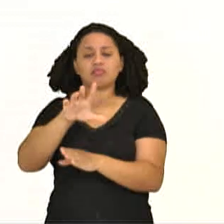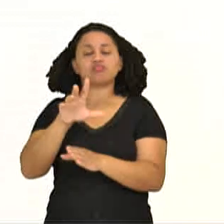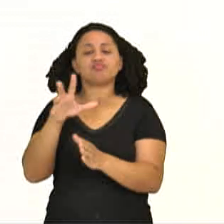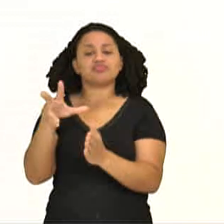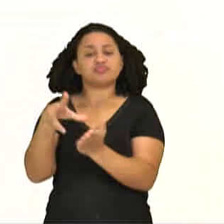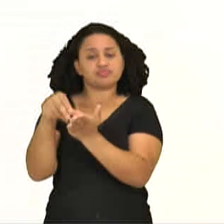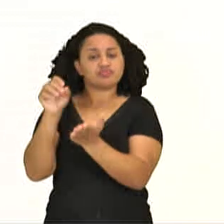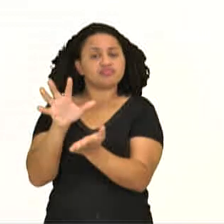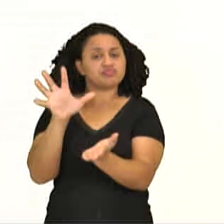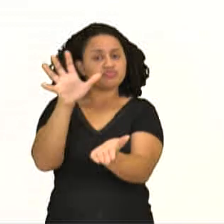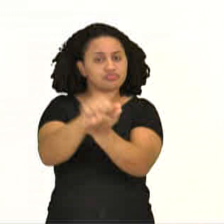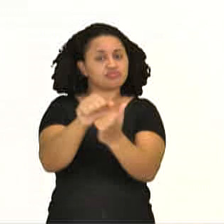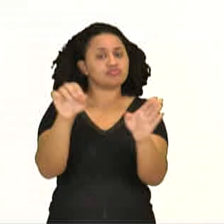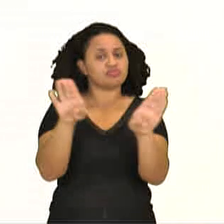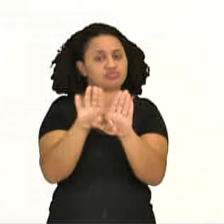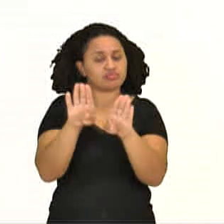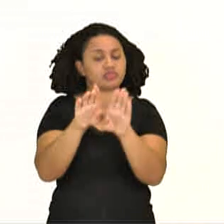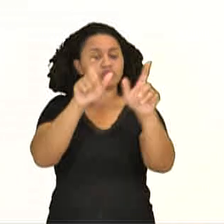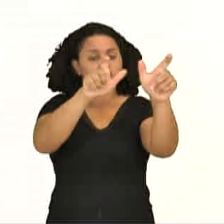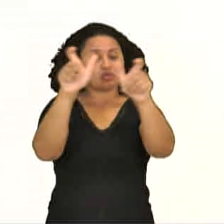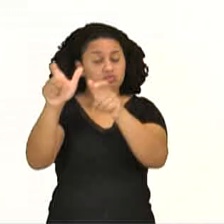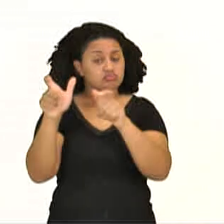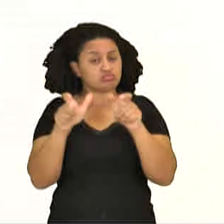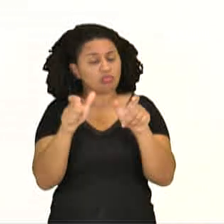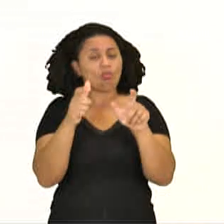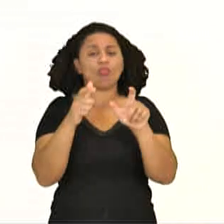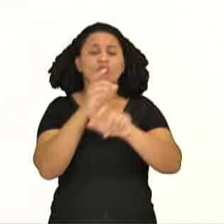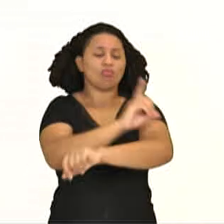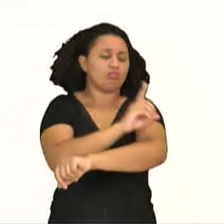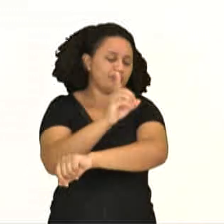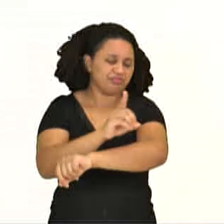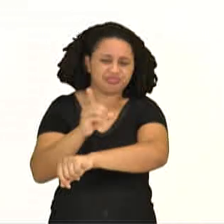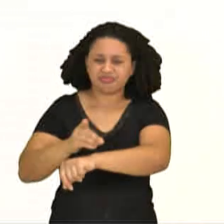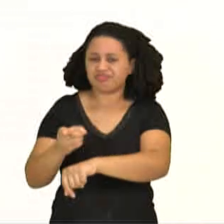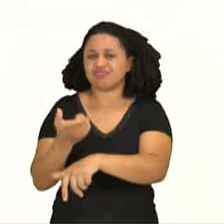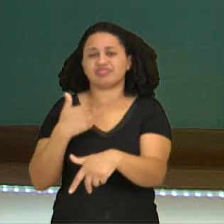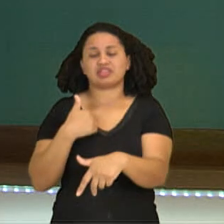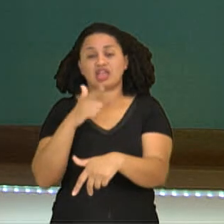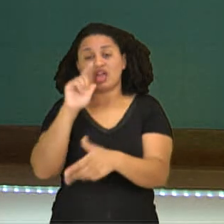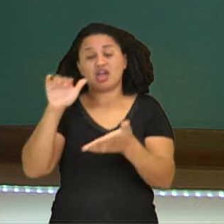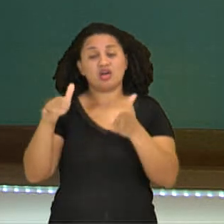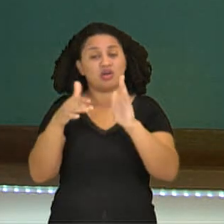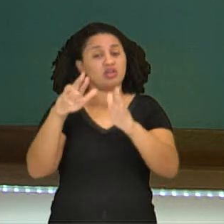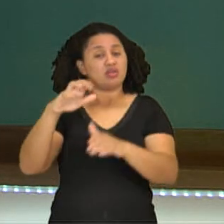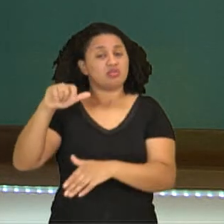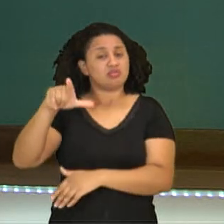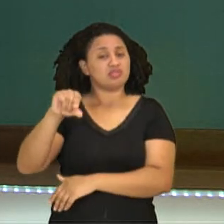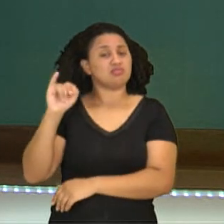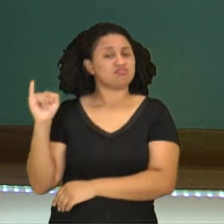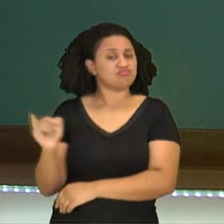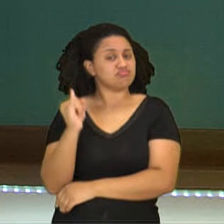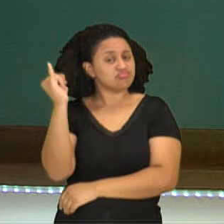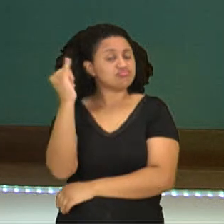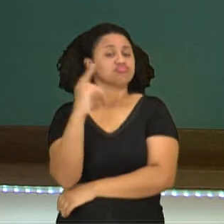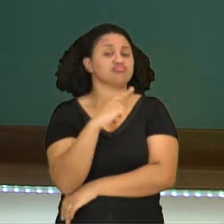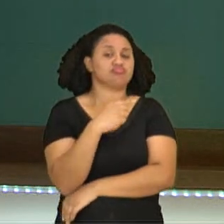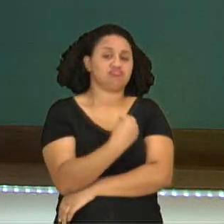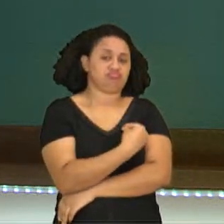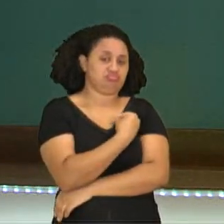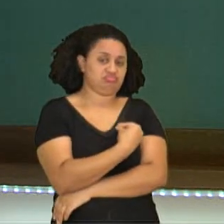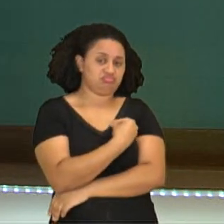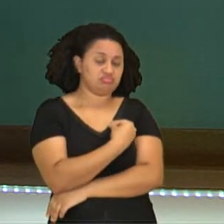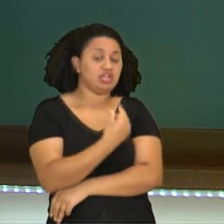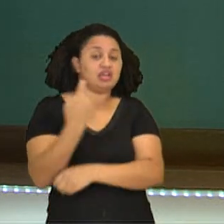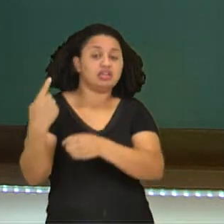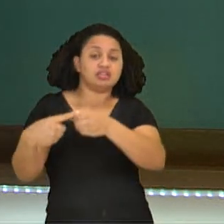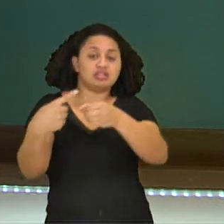pelos Cuxitas. É uma região extremamente desértica. Não tem. O Rio Nilo é fundamental para sobreviver nesse local. E as cidades